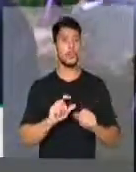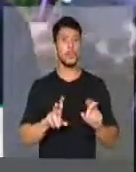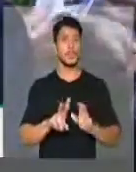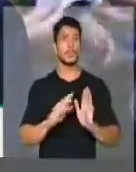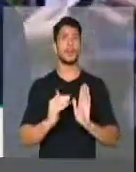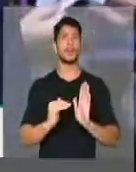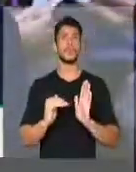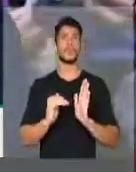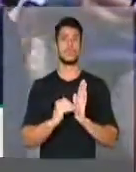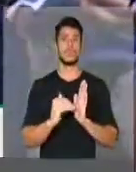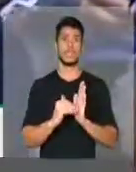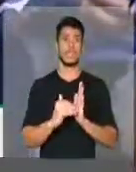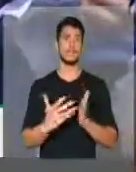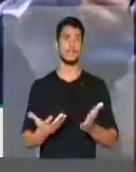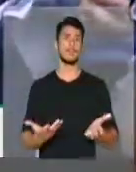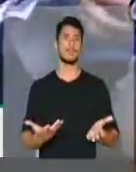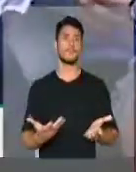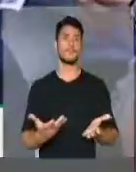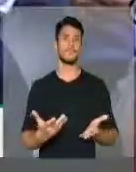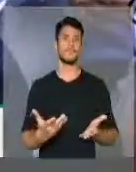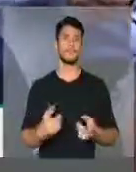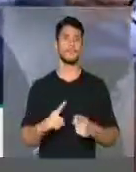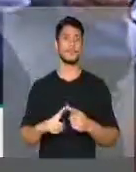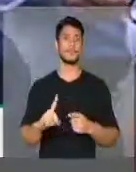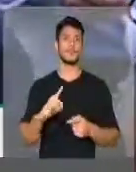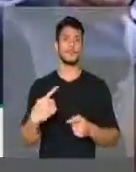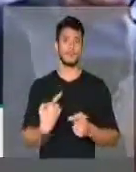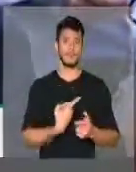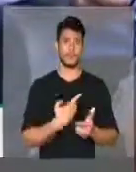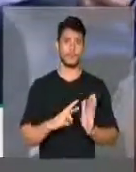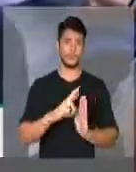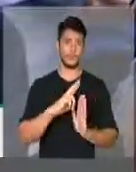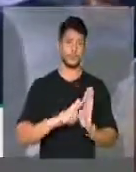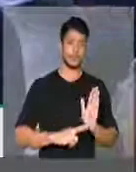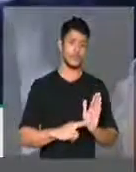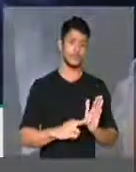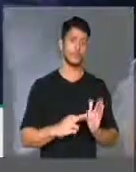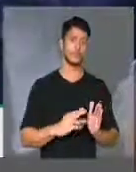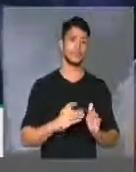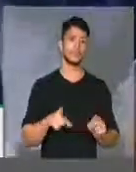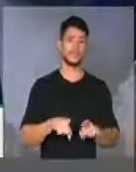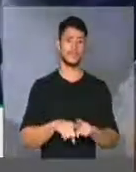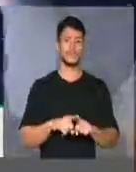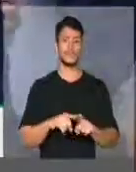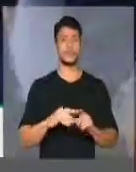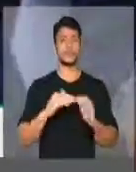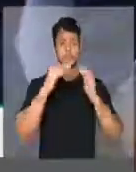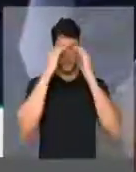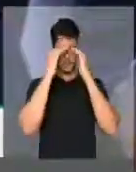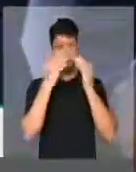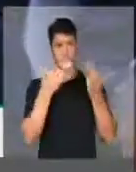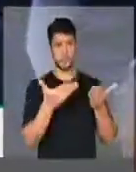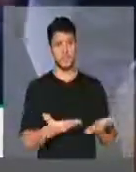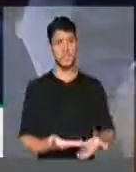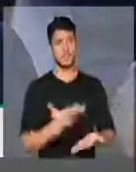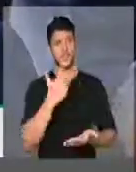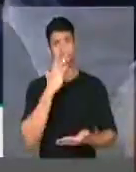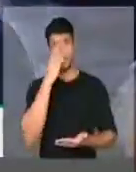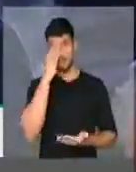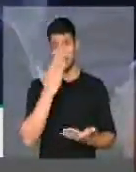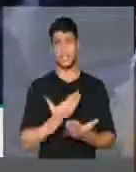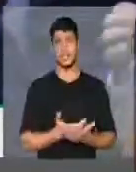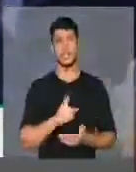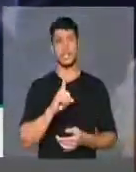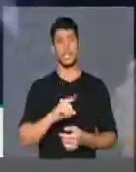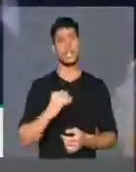emendas do Senado, para poder votar urgência. A nossa relatora, a deputada Cristiane Aledi, também respeito a posição dela, acha que esse artigo